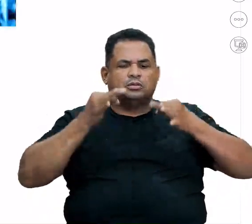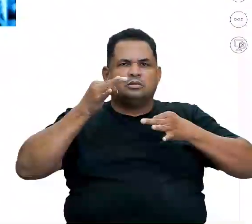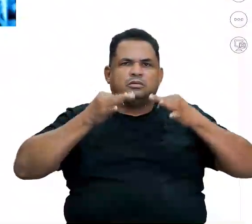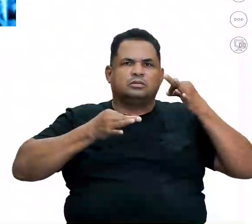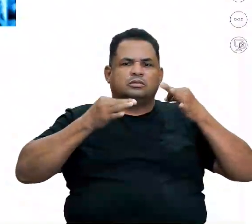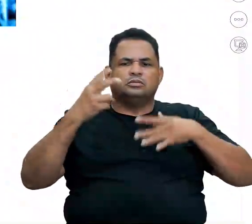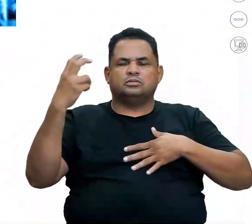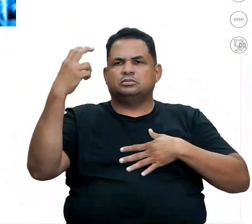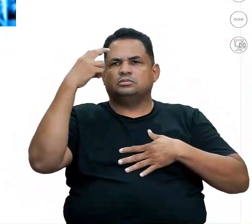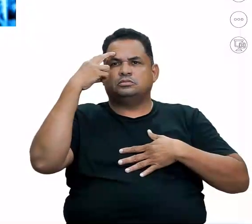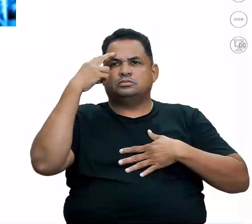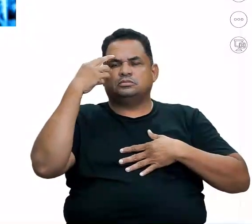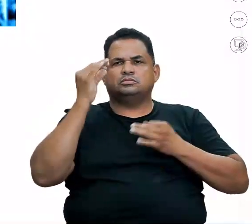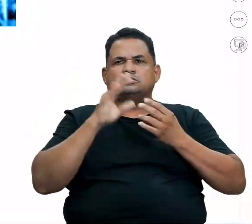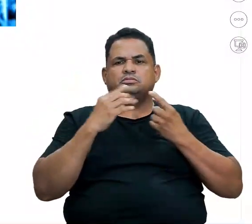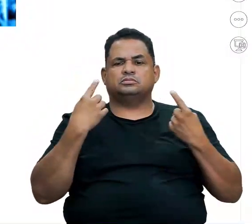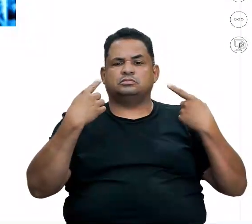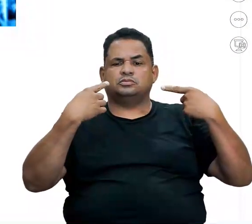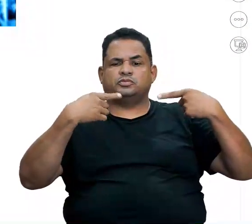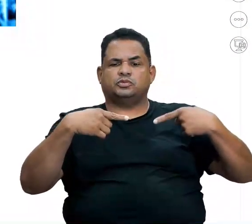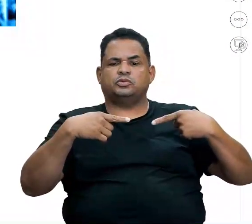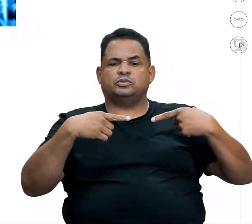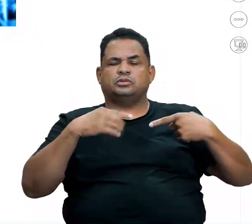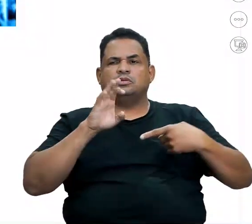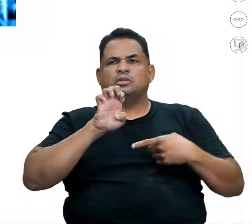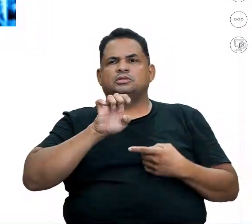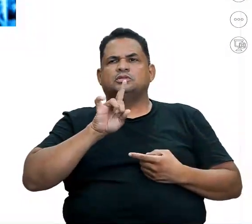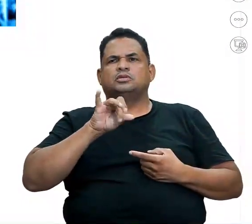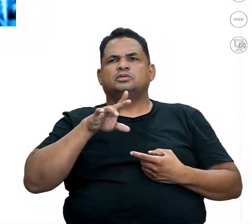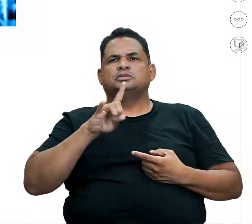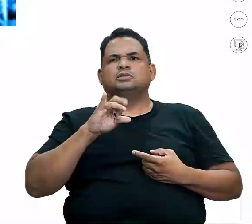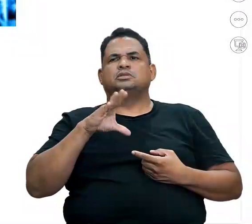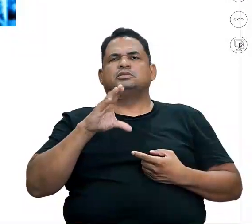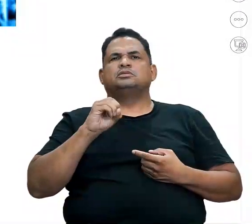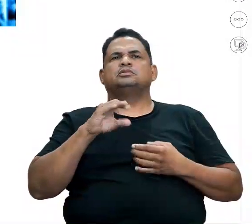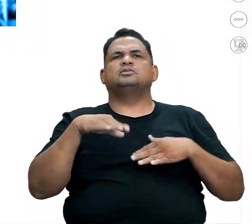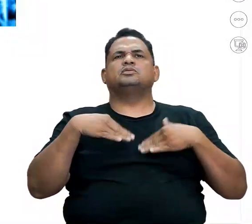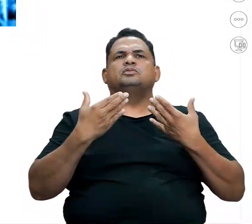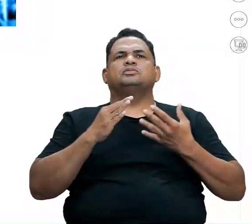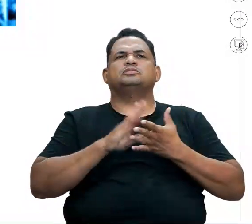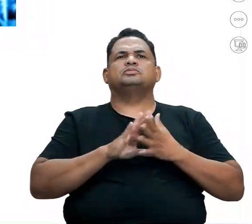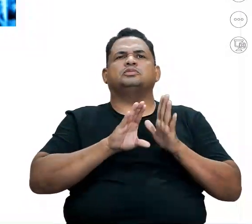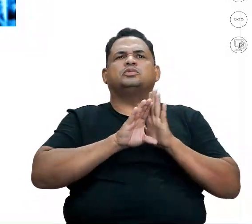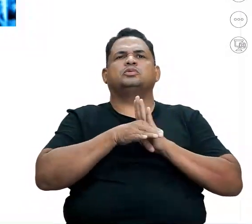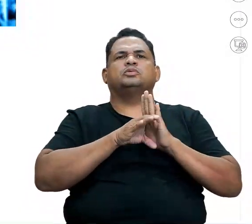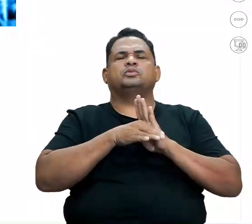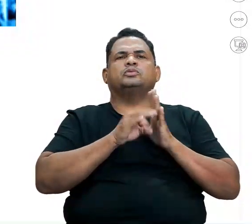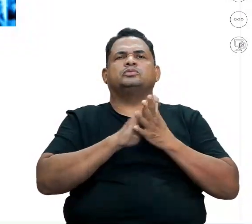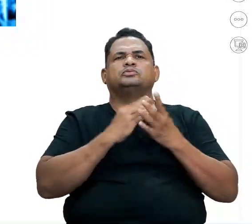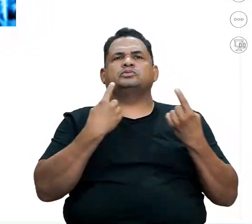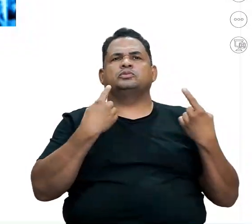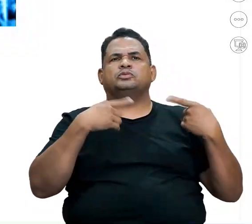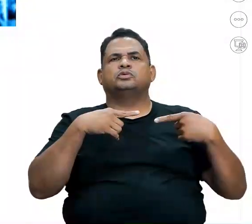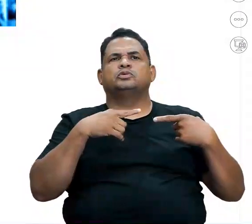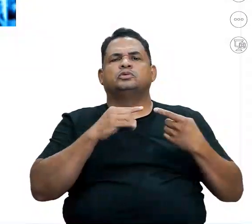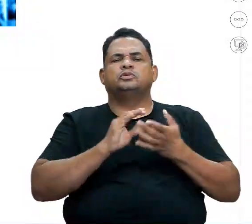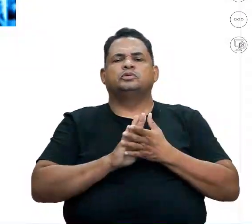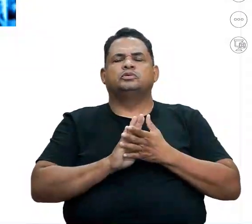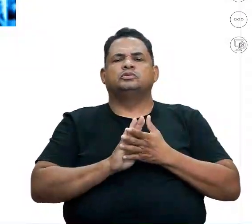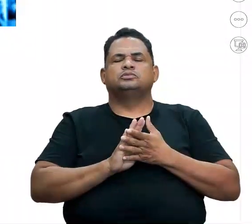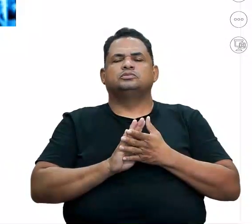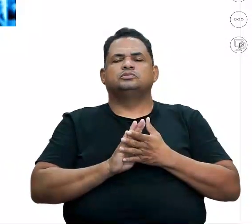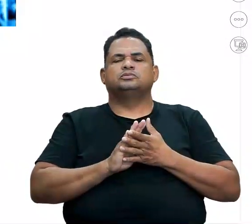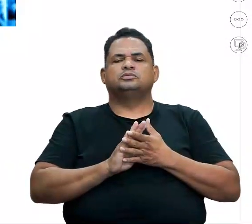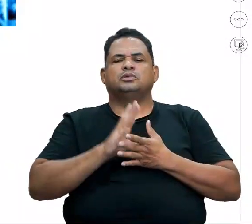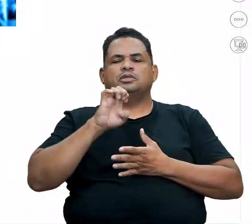vem contrapor o etnocentrismo. Então, professora Dani, qual é o conceito que vem contrapor o etnocentrismo? É o